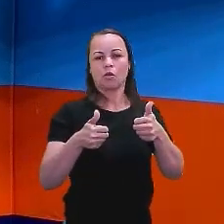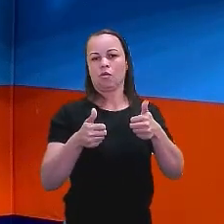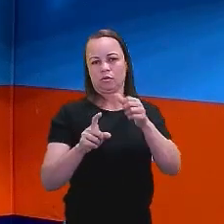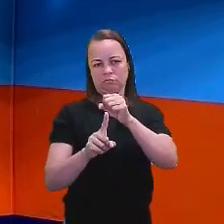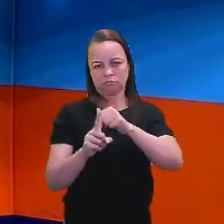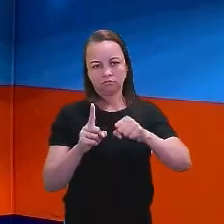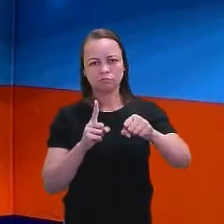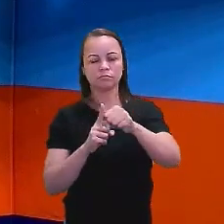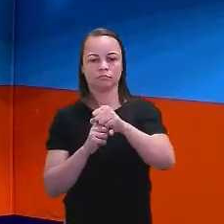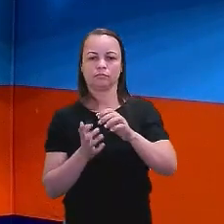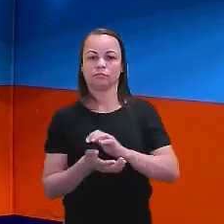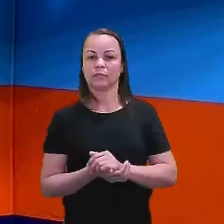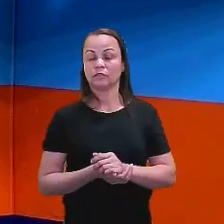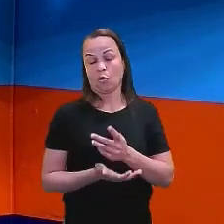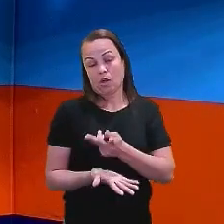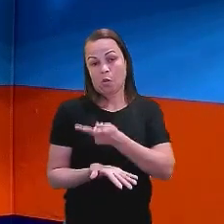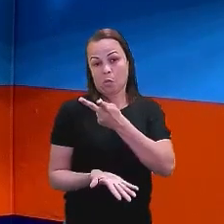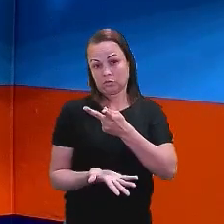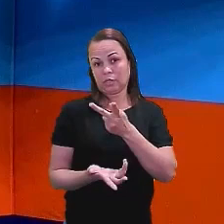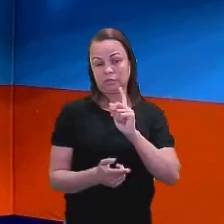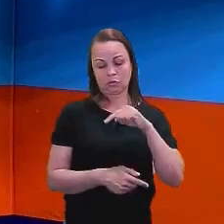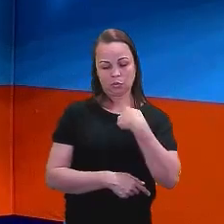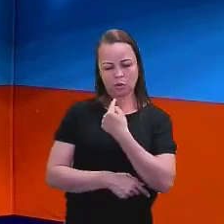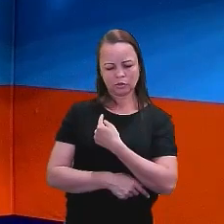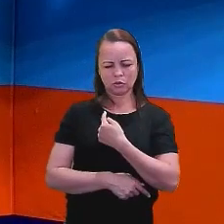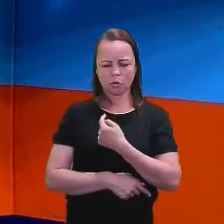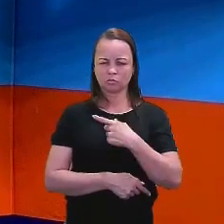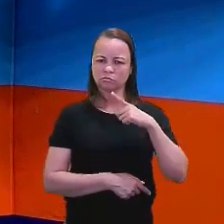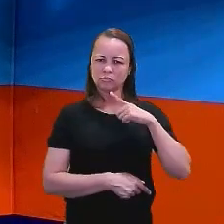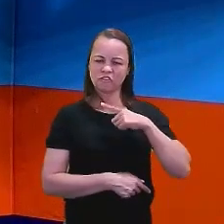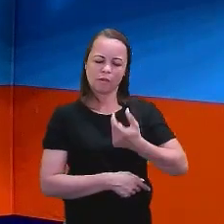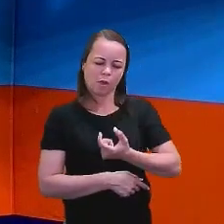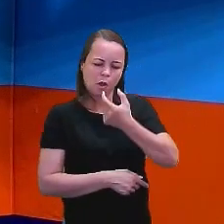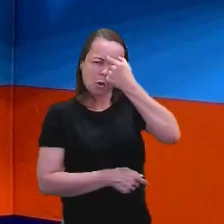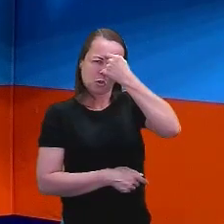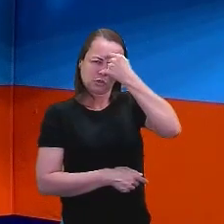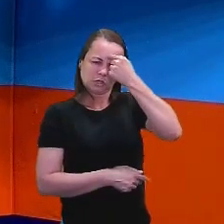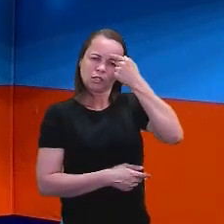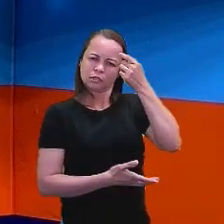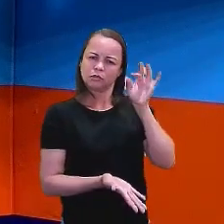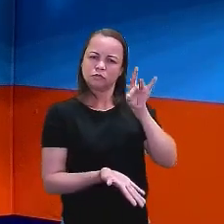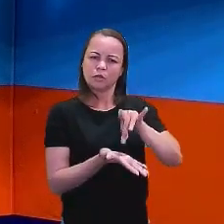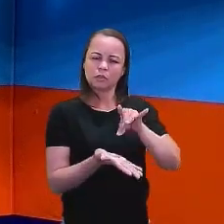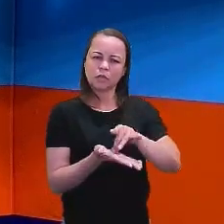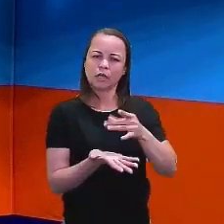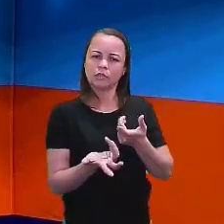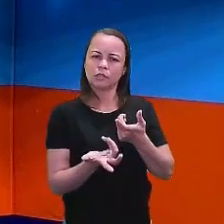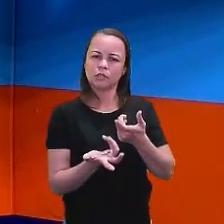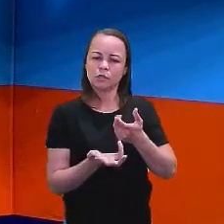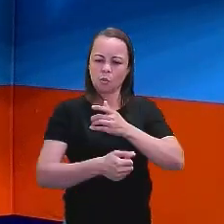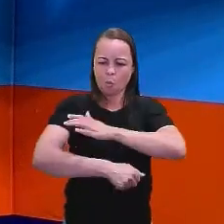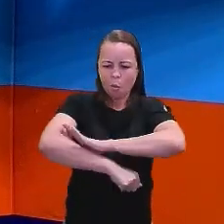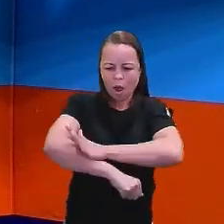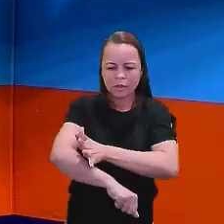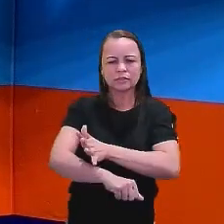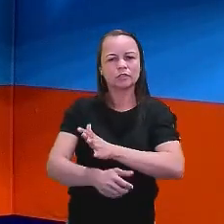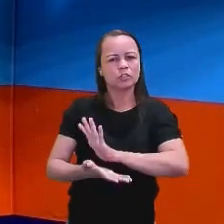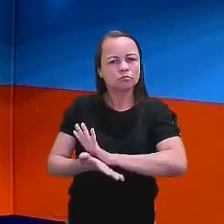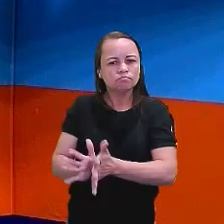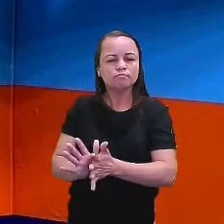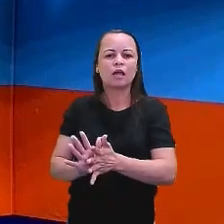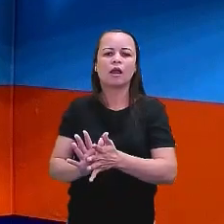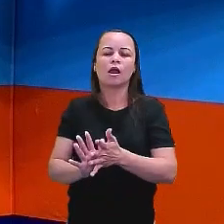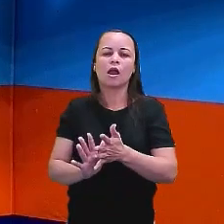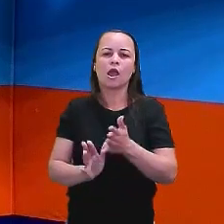social, só vai se dar quando a gente tomar consciência de fato que o racismo é um mal, que esse mal